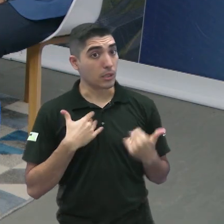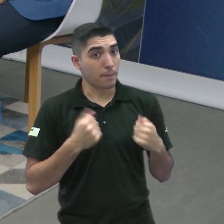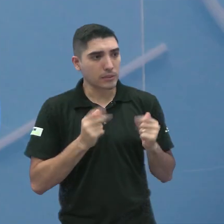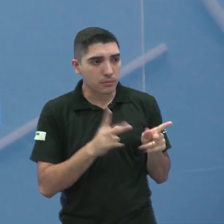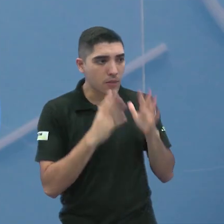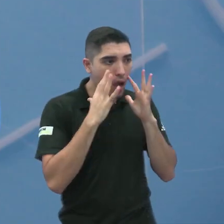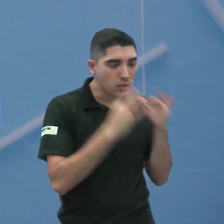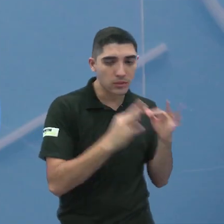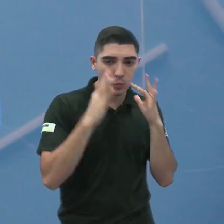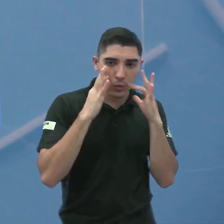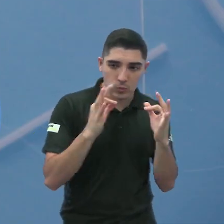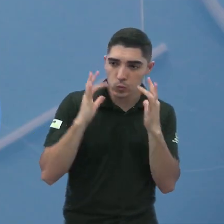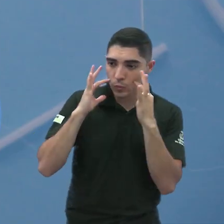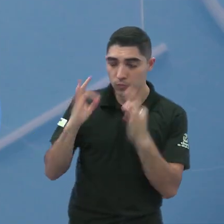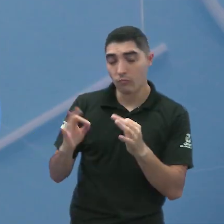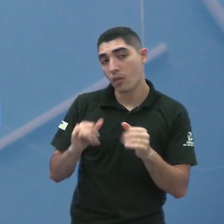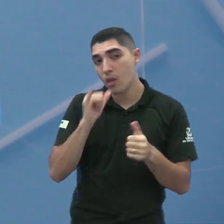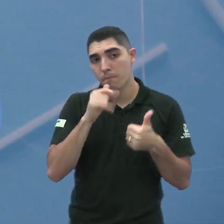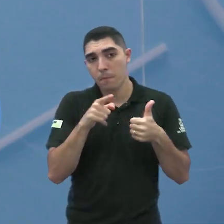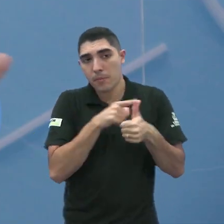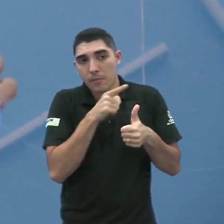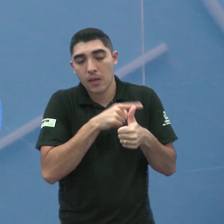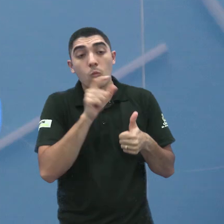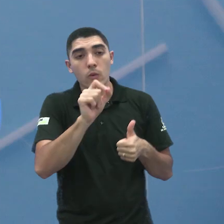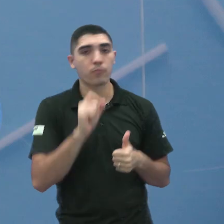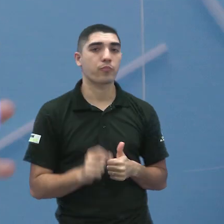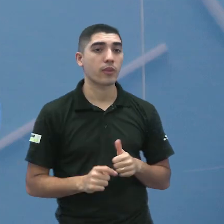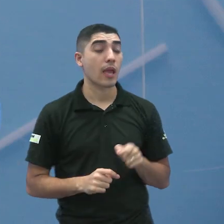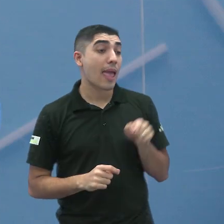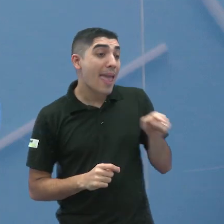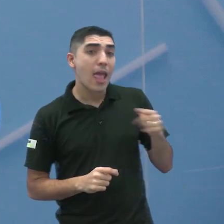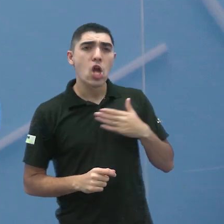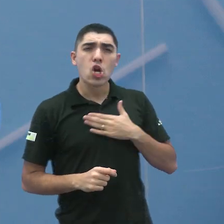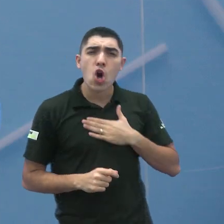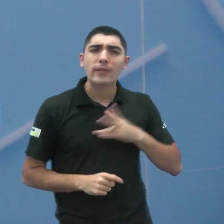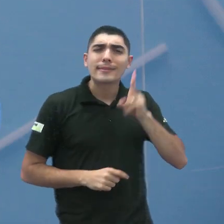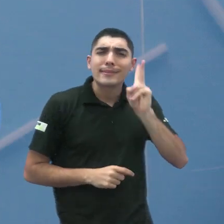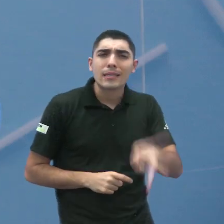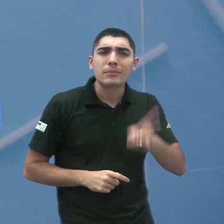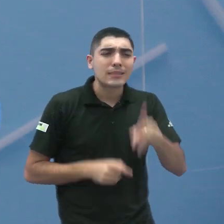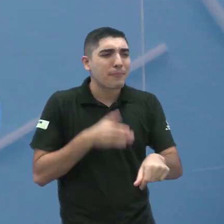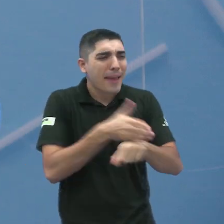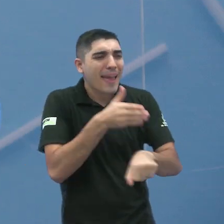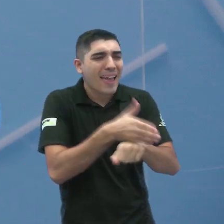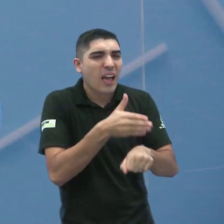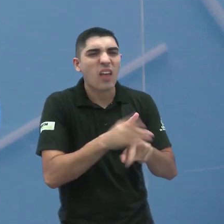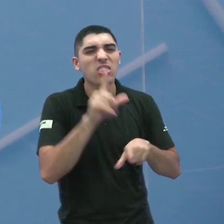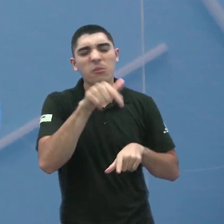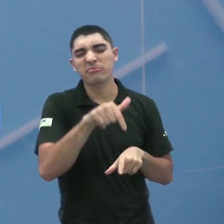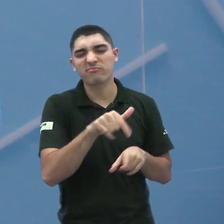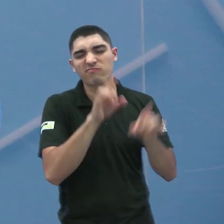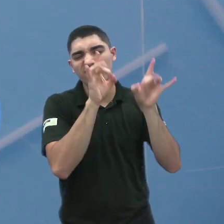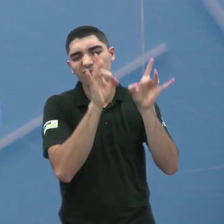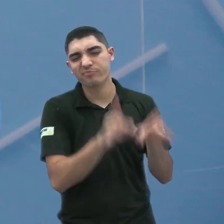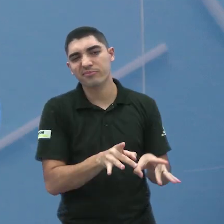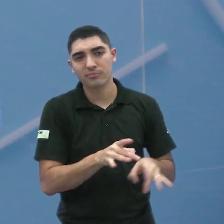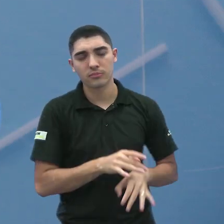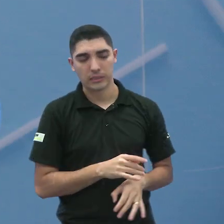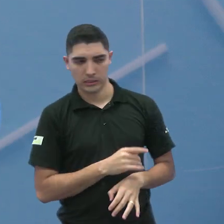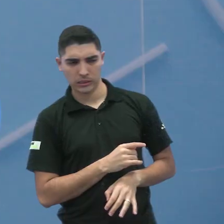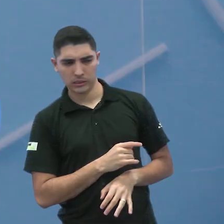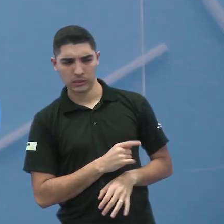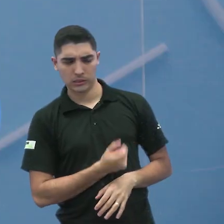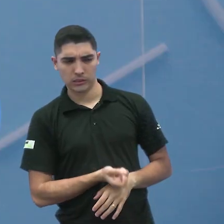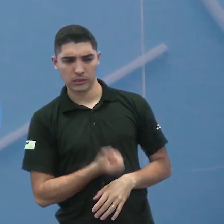importante. Primeiro, a pessoa gostava de fazer algo, deixou de fazer aquele algo que era muito importante para ela, isso é um sinal